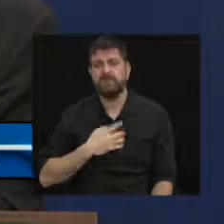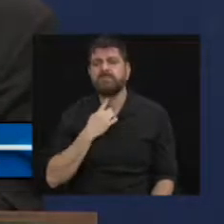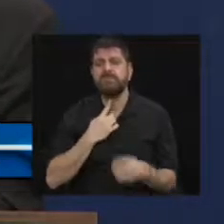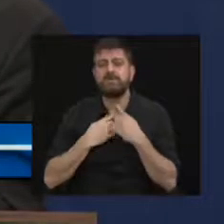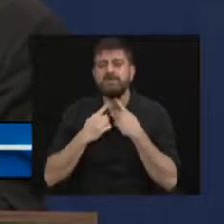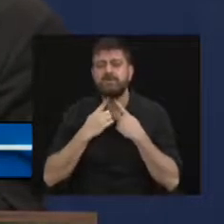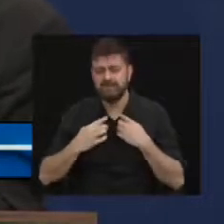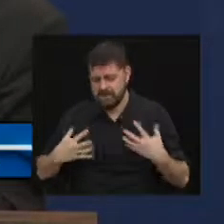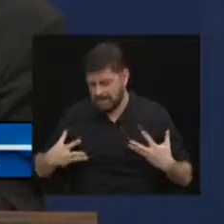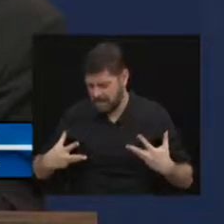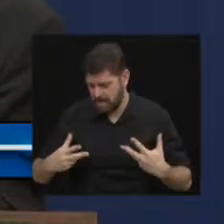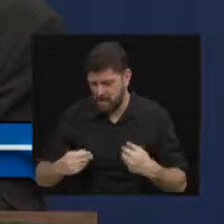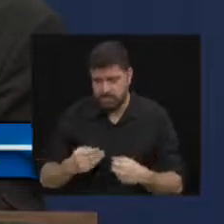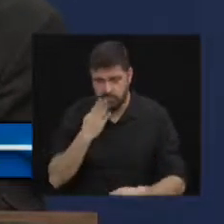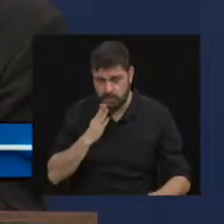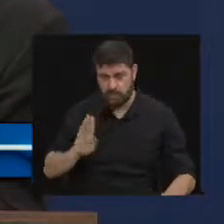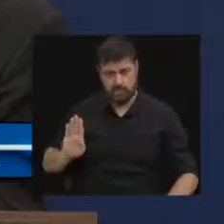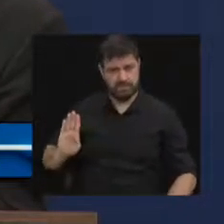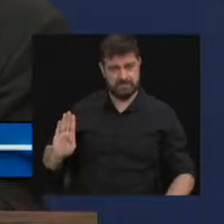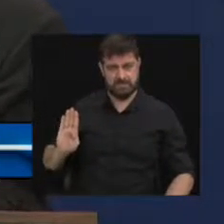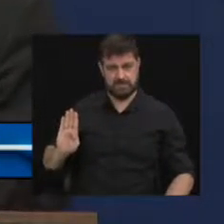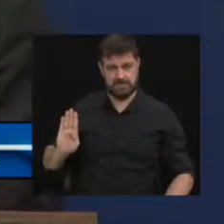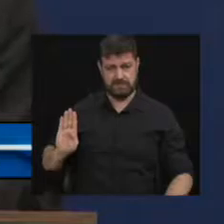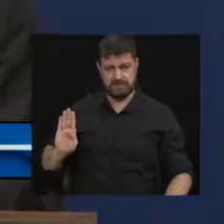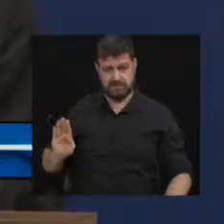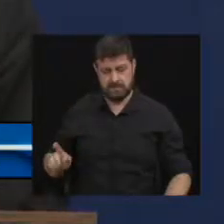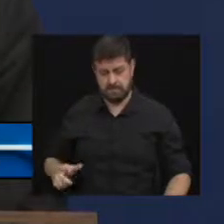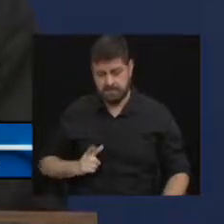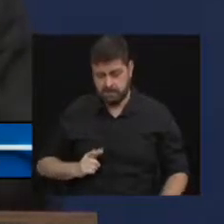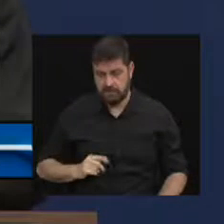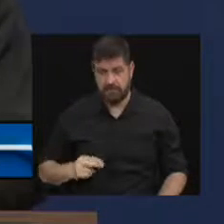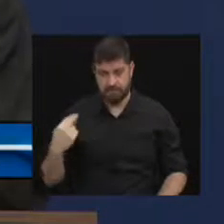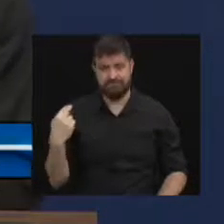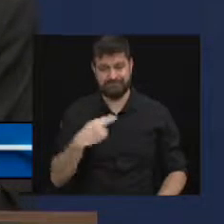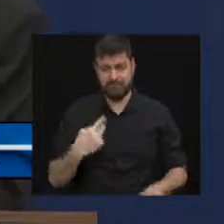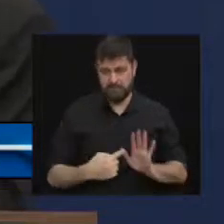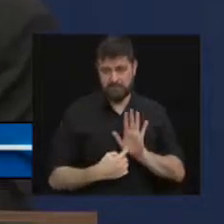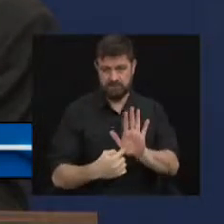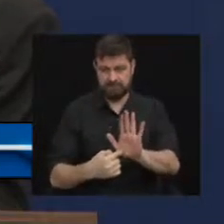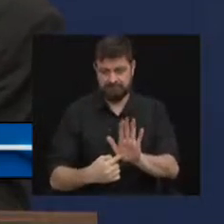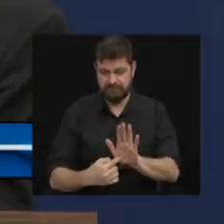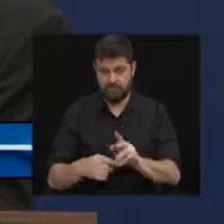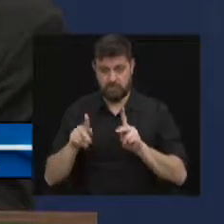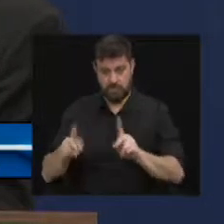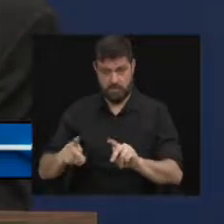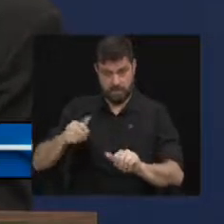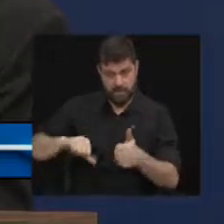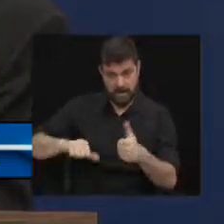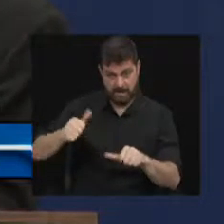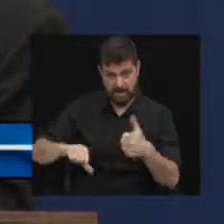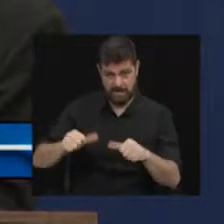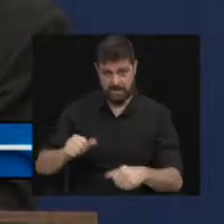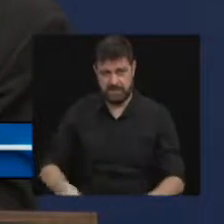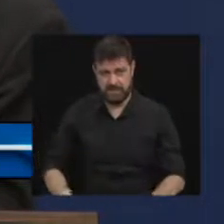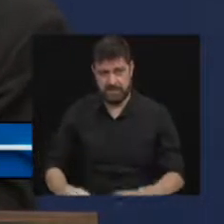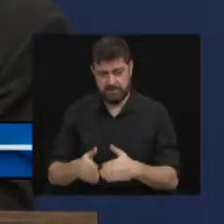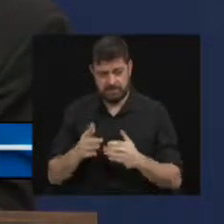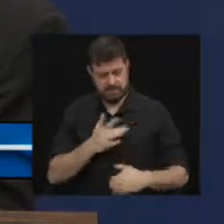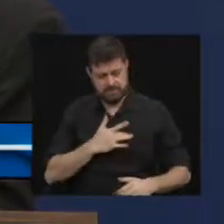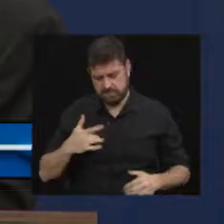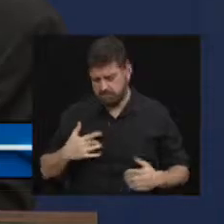sempre, às vezes, tão rapidamente que a gente consegue solucionar todos os problemas. É um processo, e nós